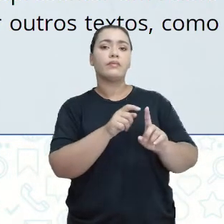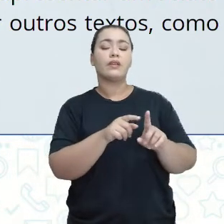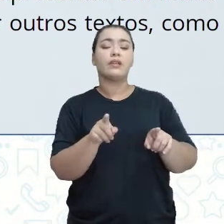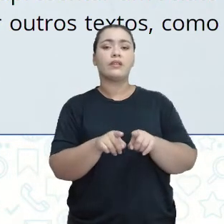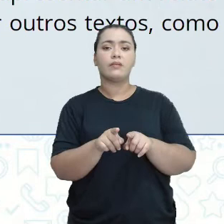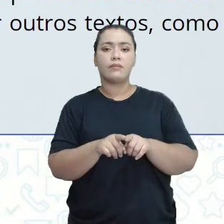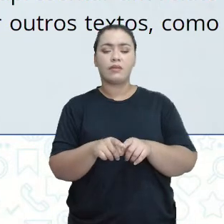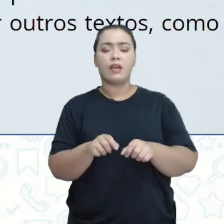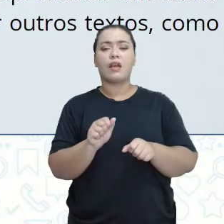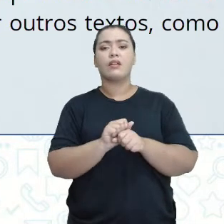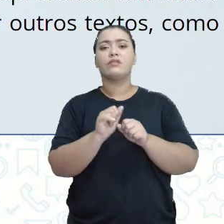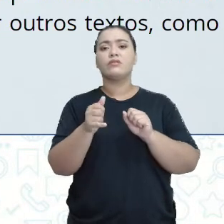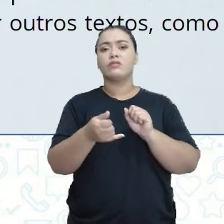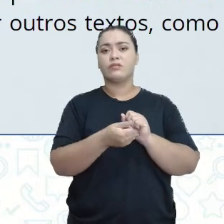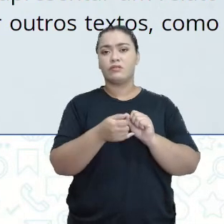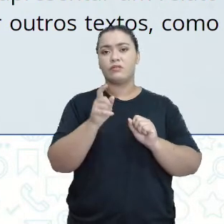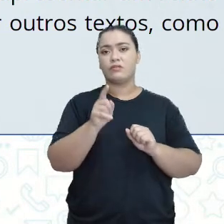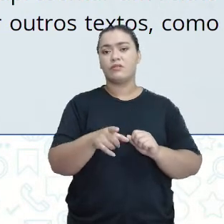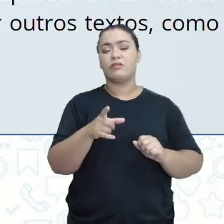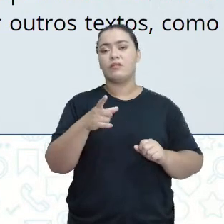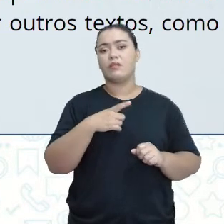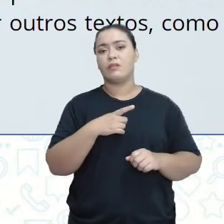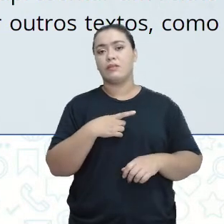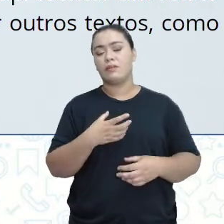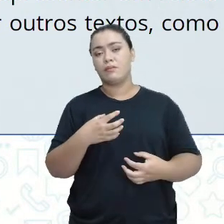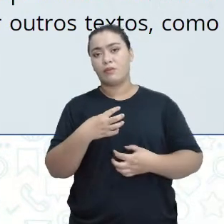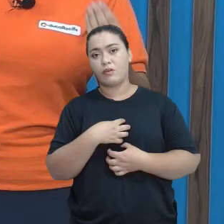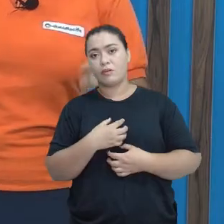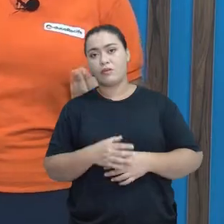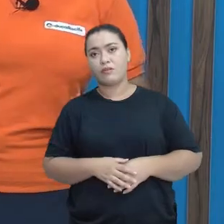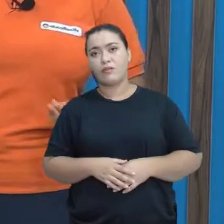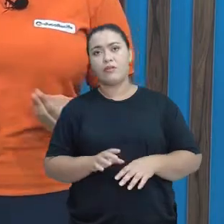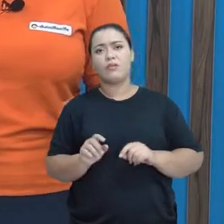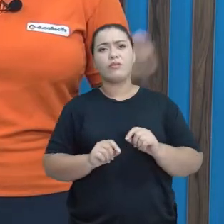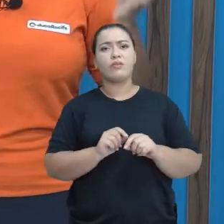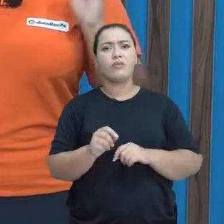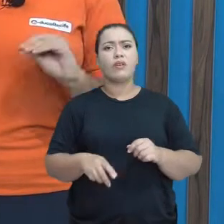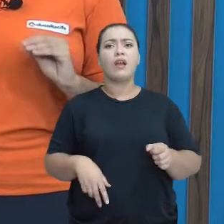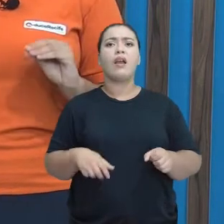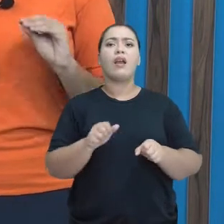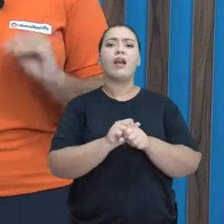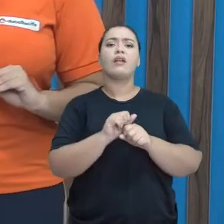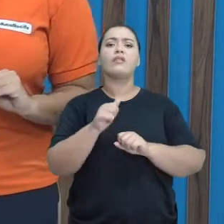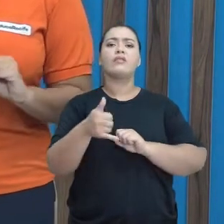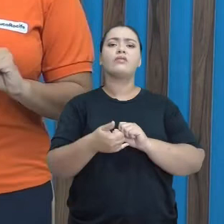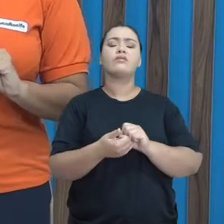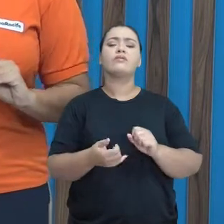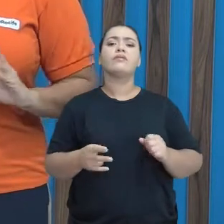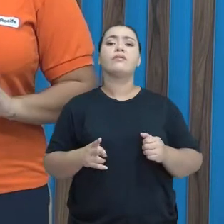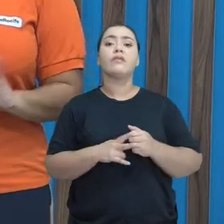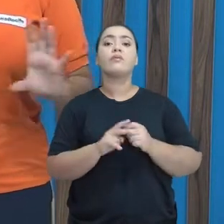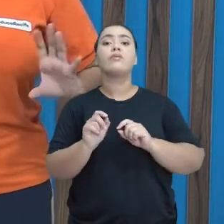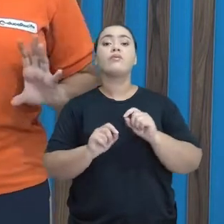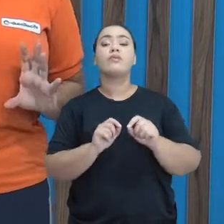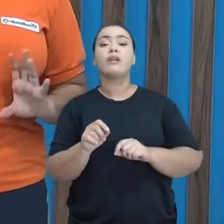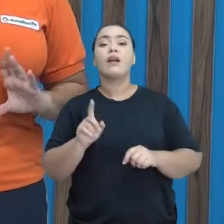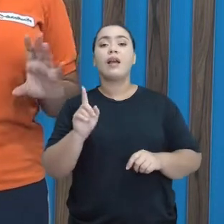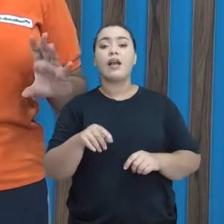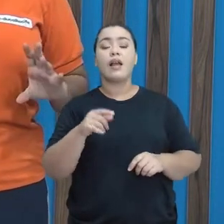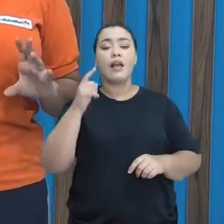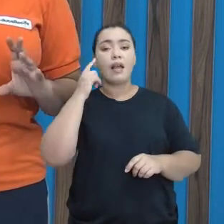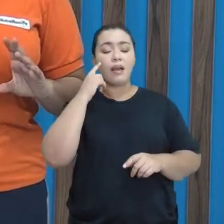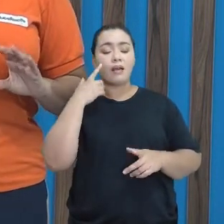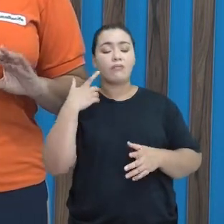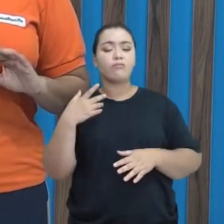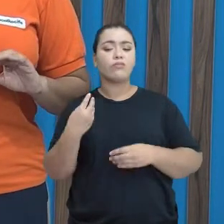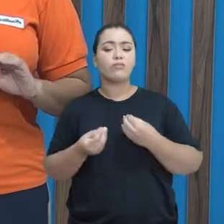modo e espaciais com frequência. Aí, o que é que são adjuntos adverbiais? São aquelas palavrinhas que vão mostrar a circunstância do